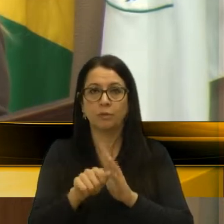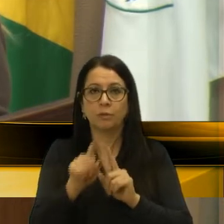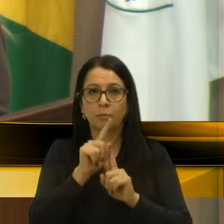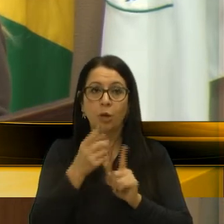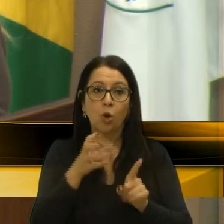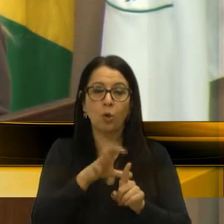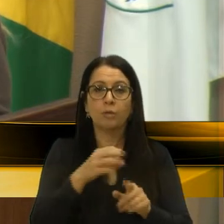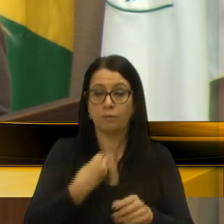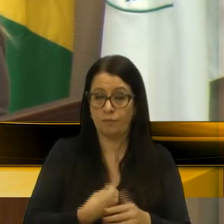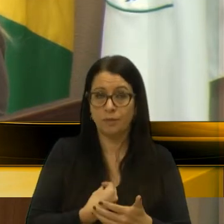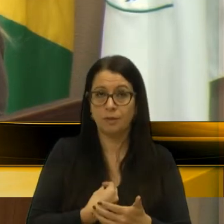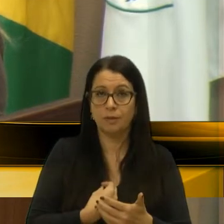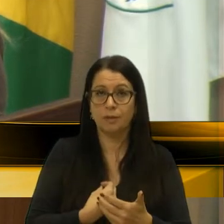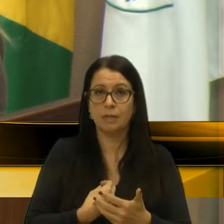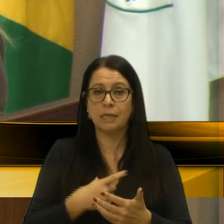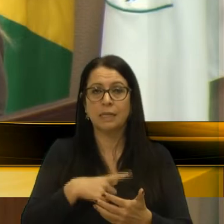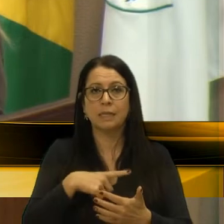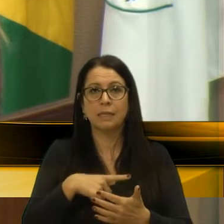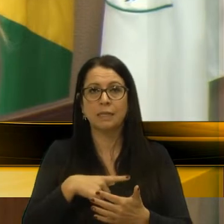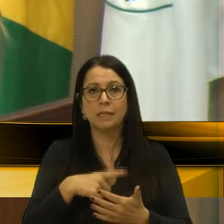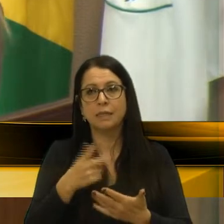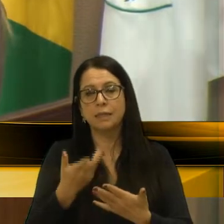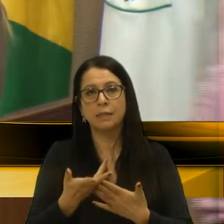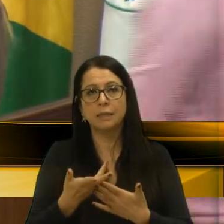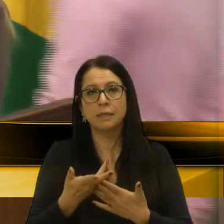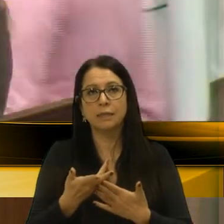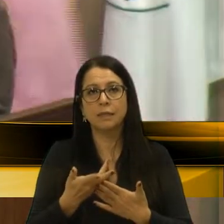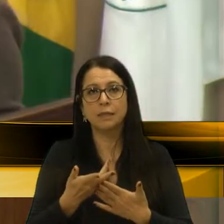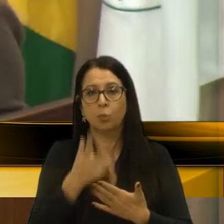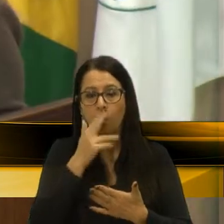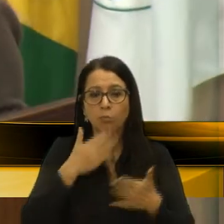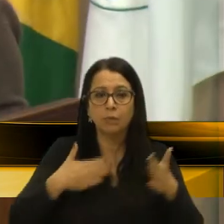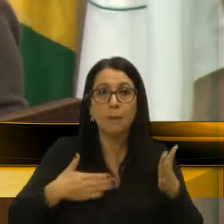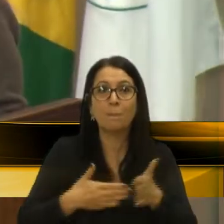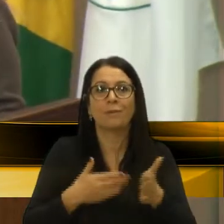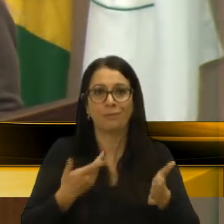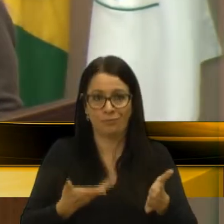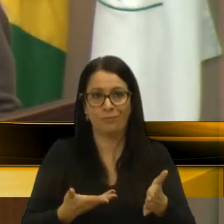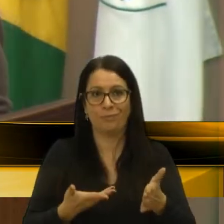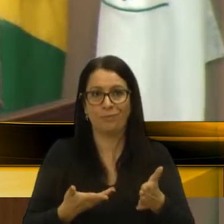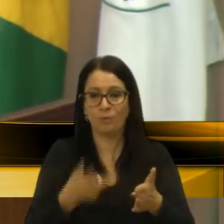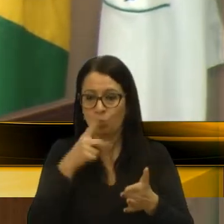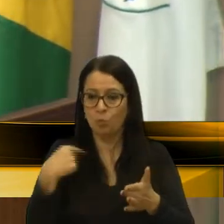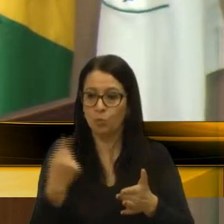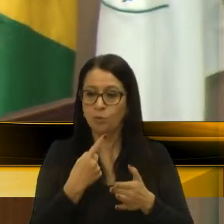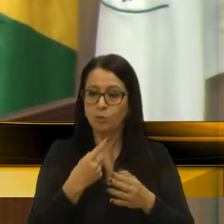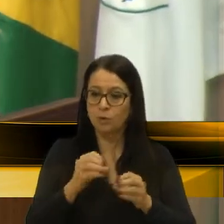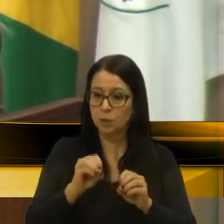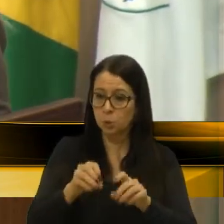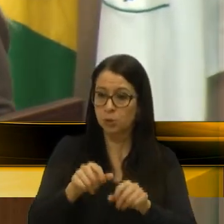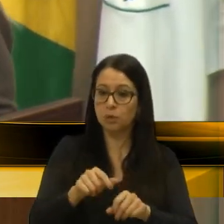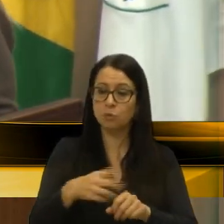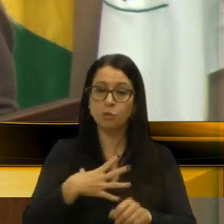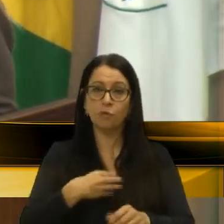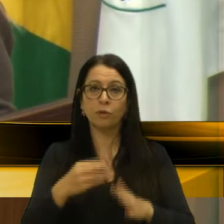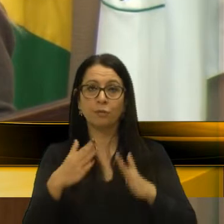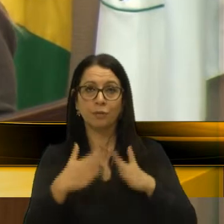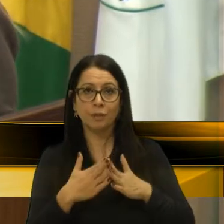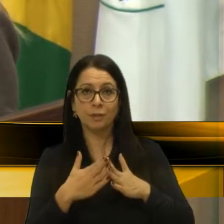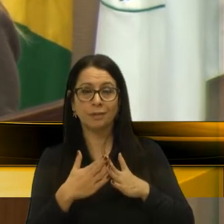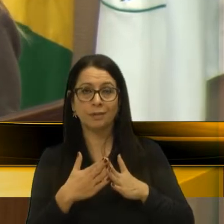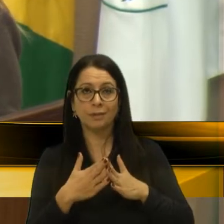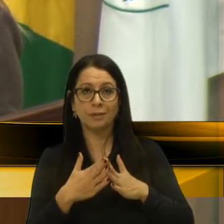a vida, elas têm que servir de limite, assim como quando a gente educa um filho em casa.